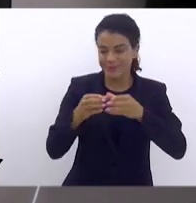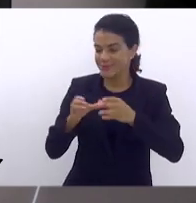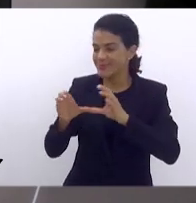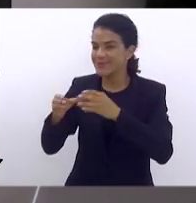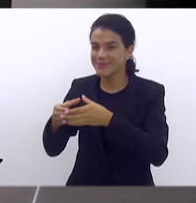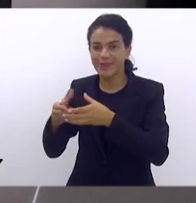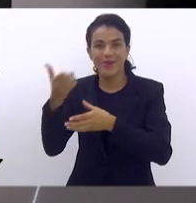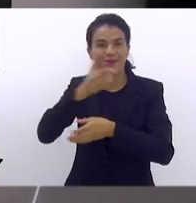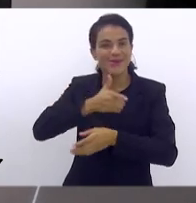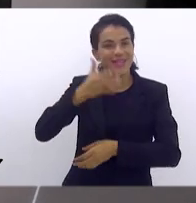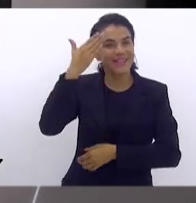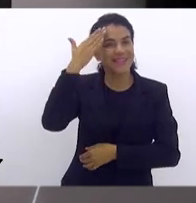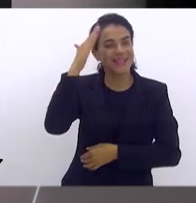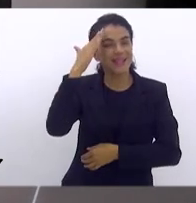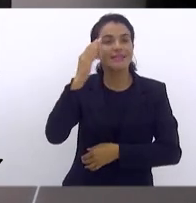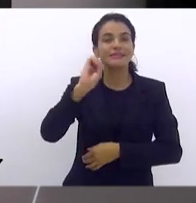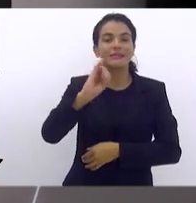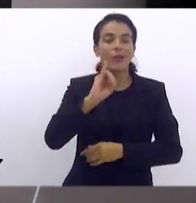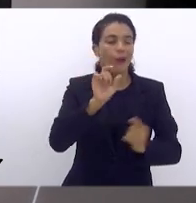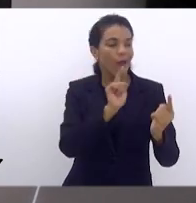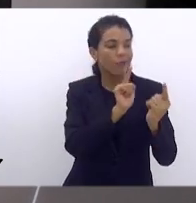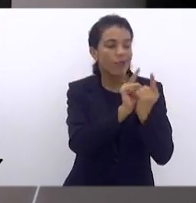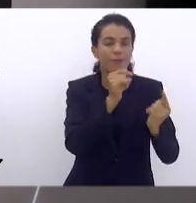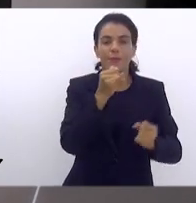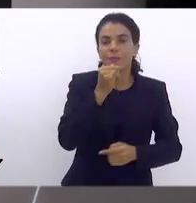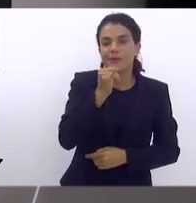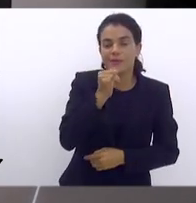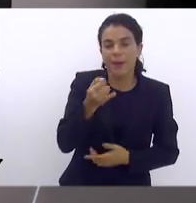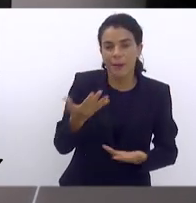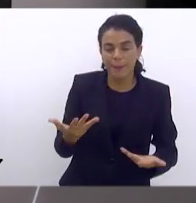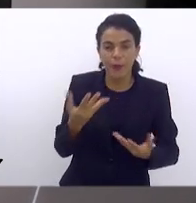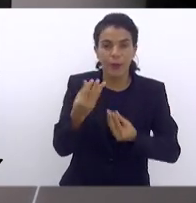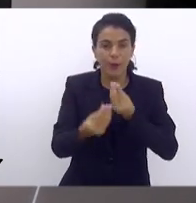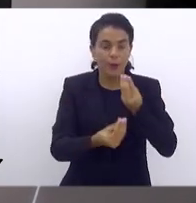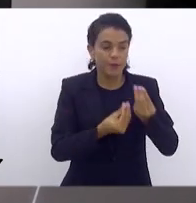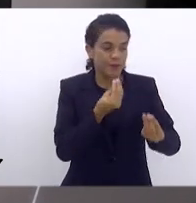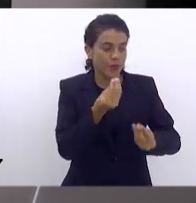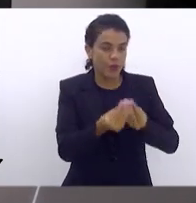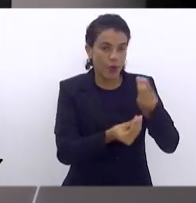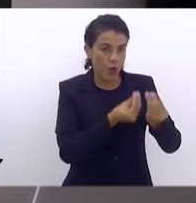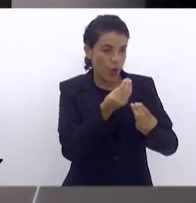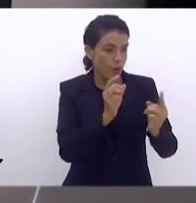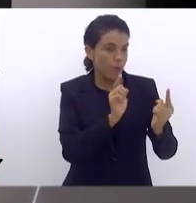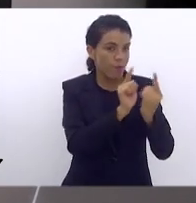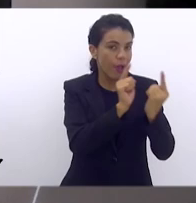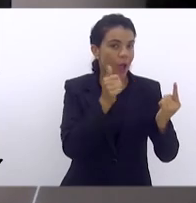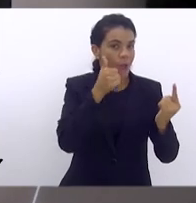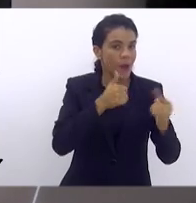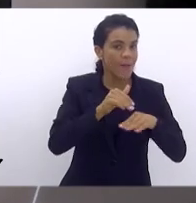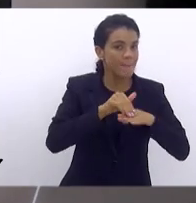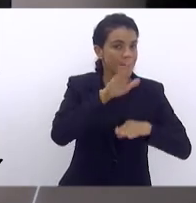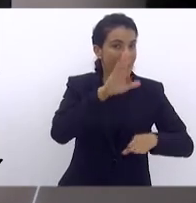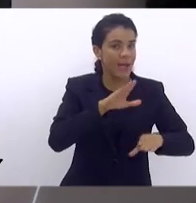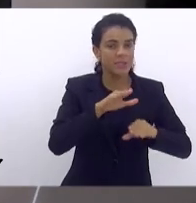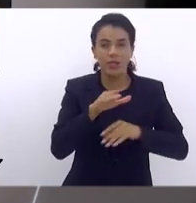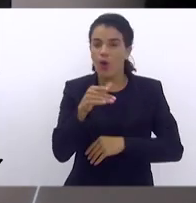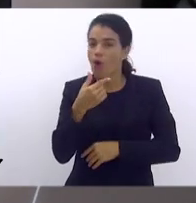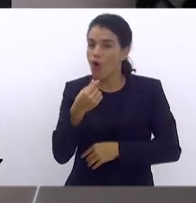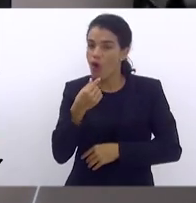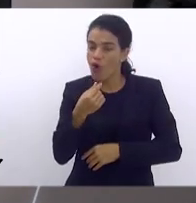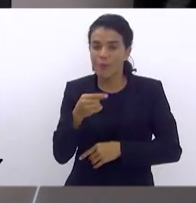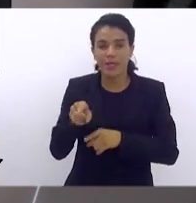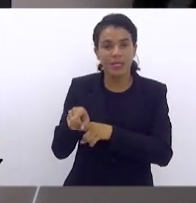são os se os nossos atendimentos eles são mais procurados por mulheres por homens